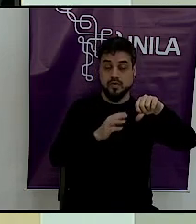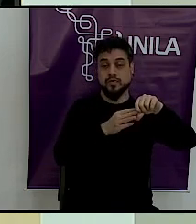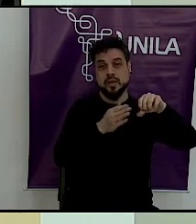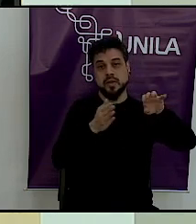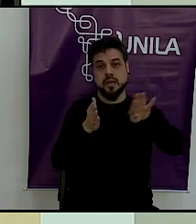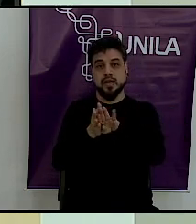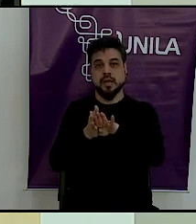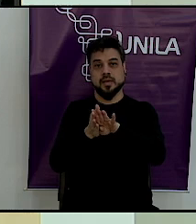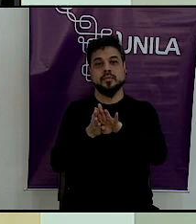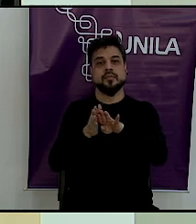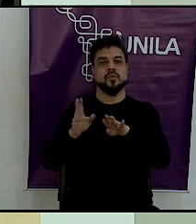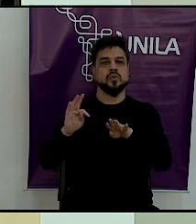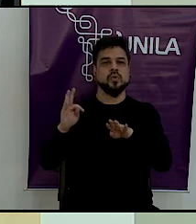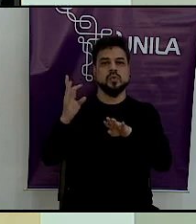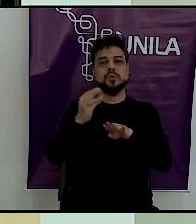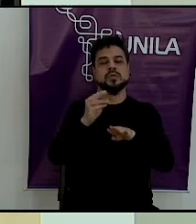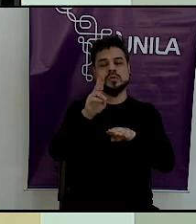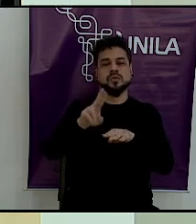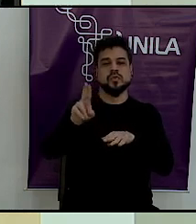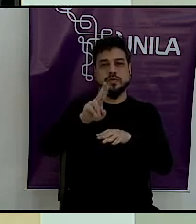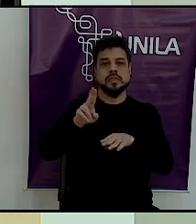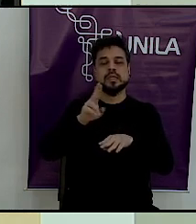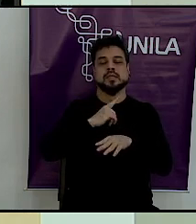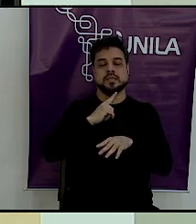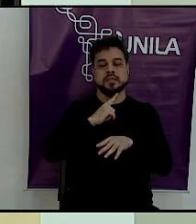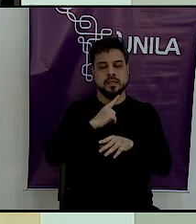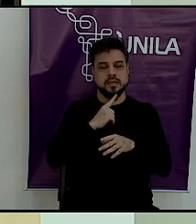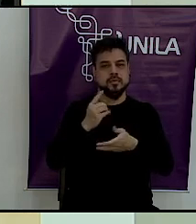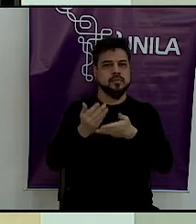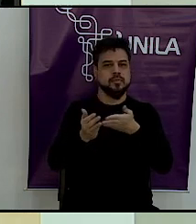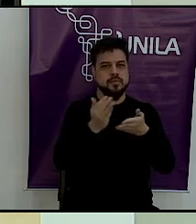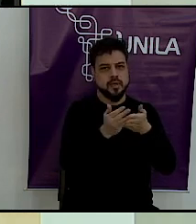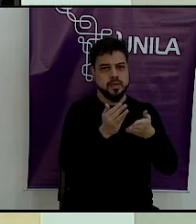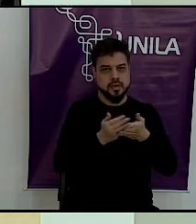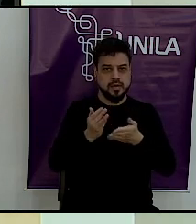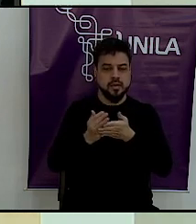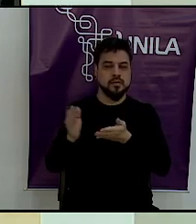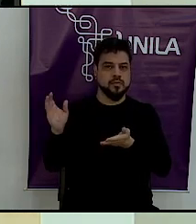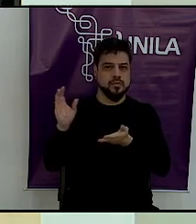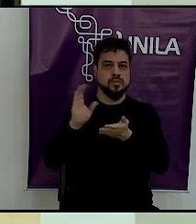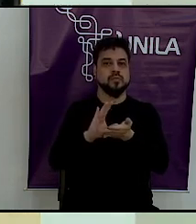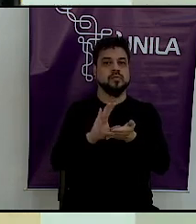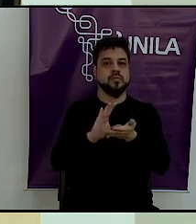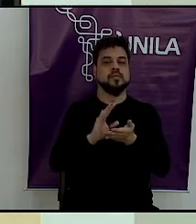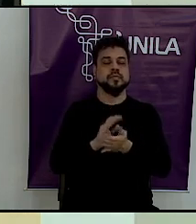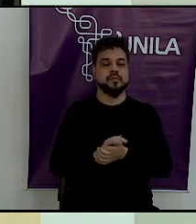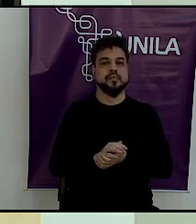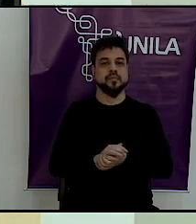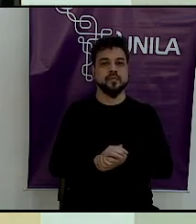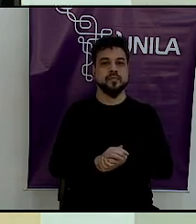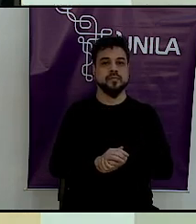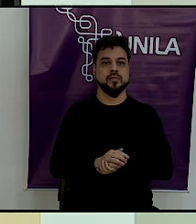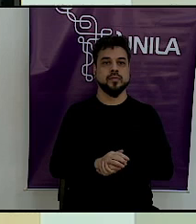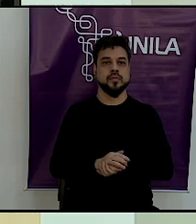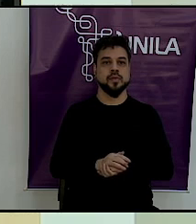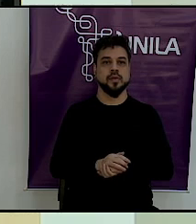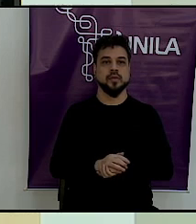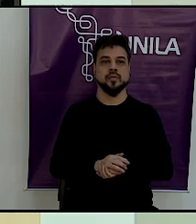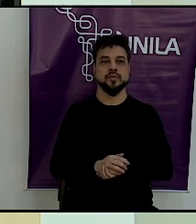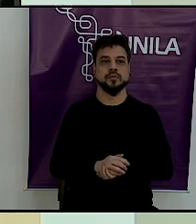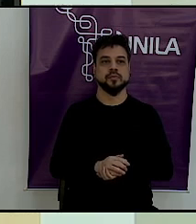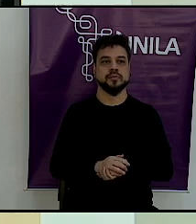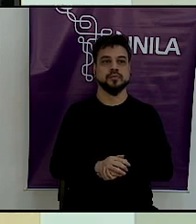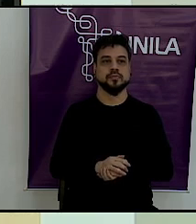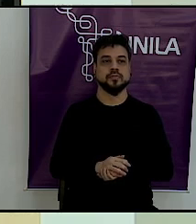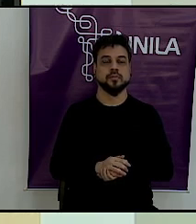todo, sofrem grande perda de orçamento no seu financiamento de maneira geral. Com